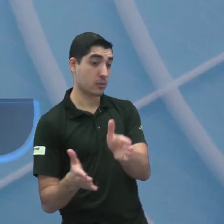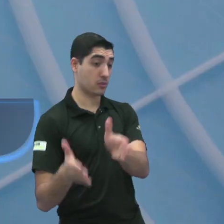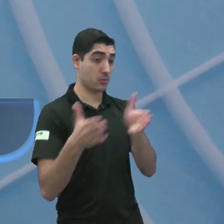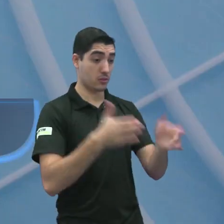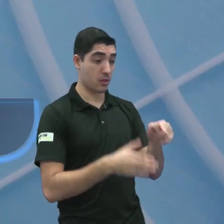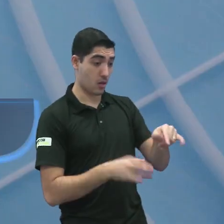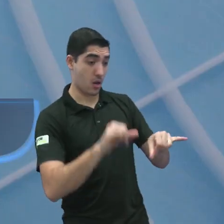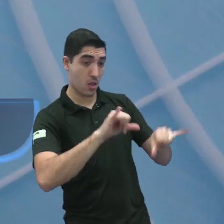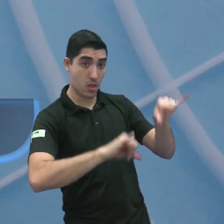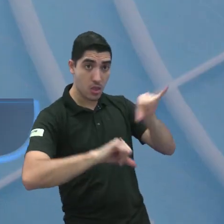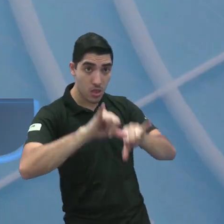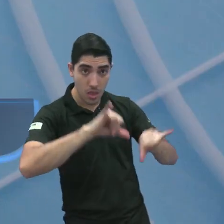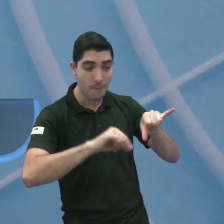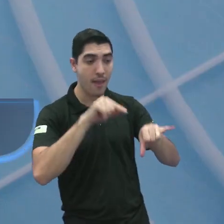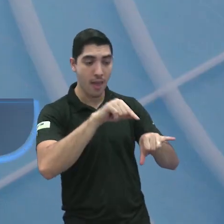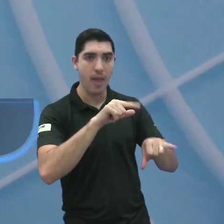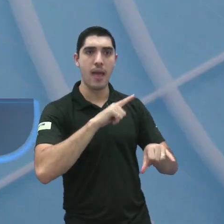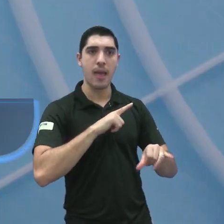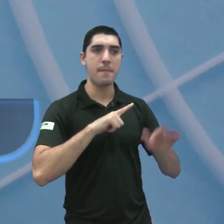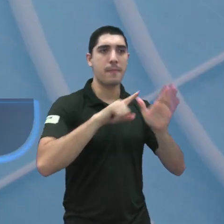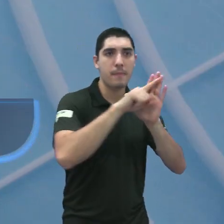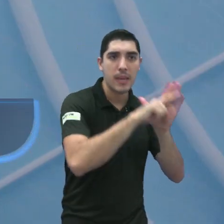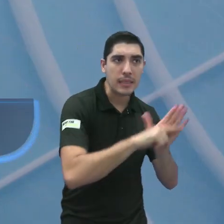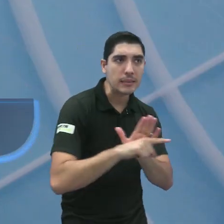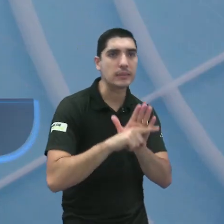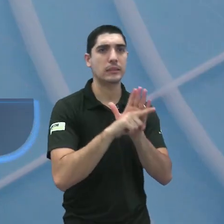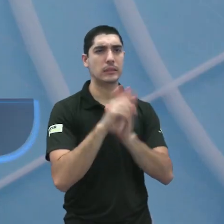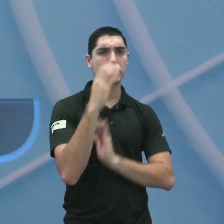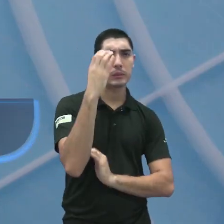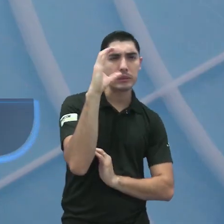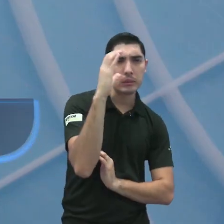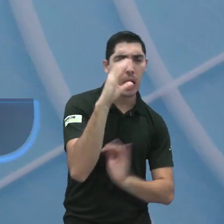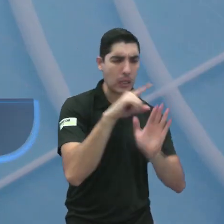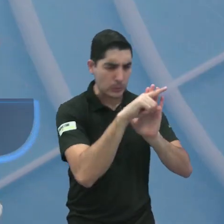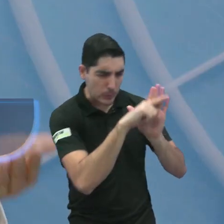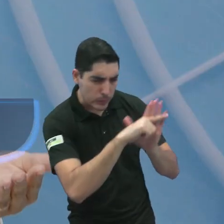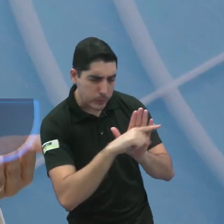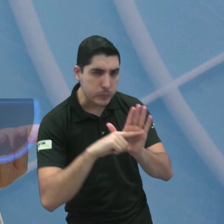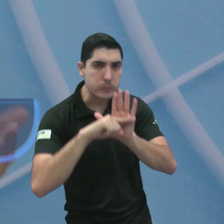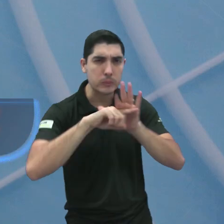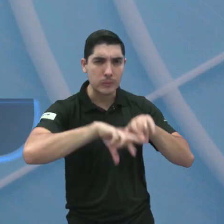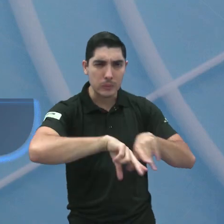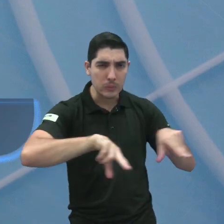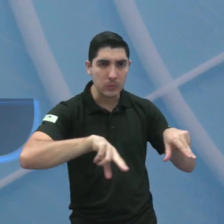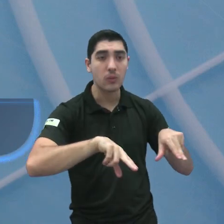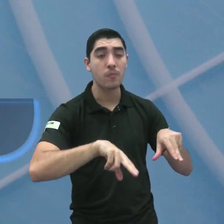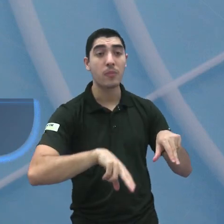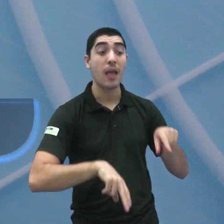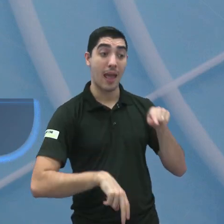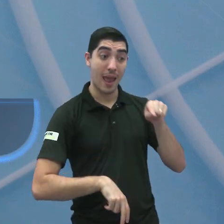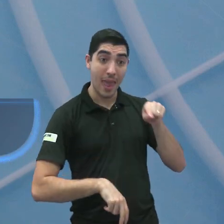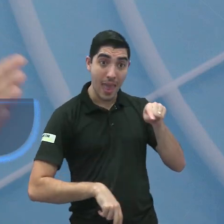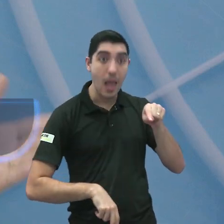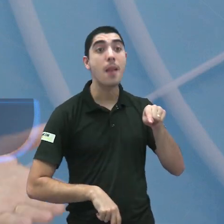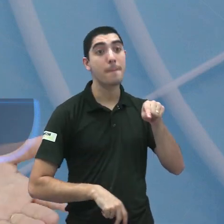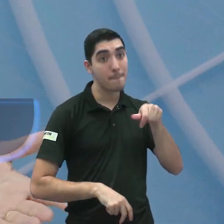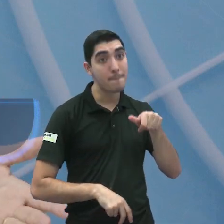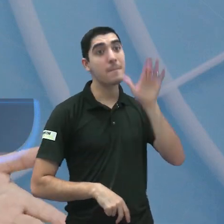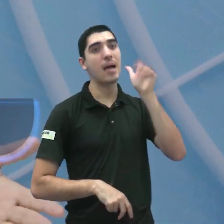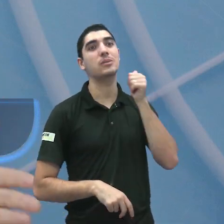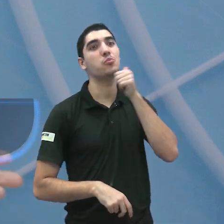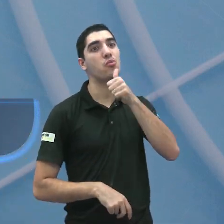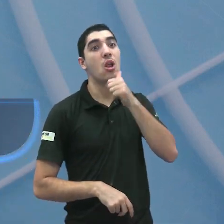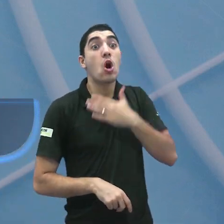questão mais de pesquisa científica básica, não tanto o cálculo, eu acredito que essa área atraia mais